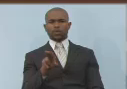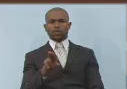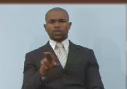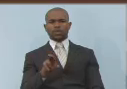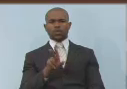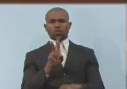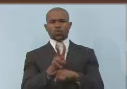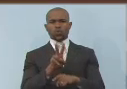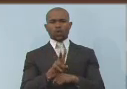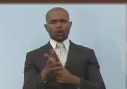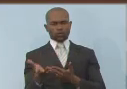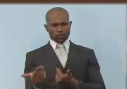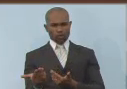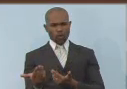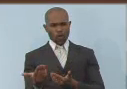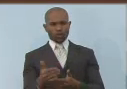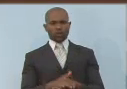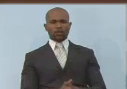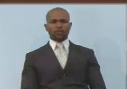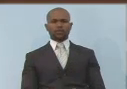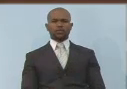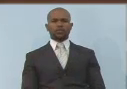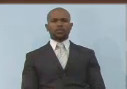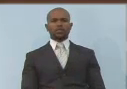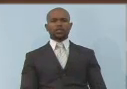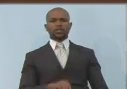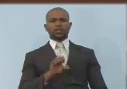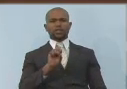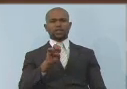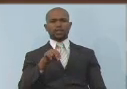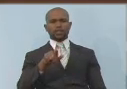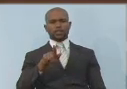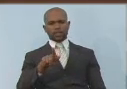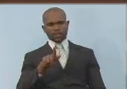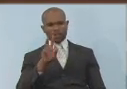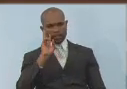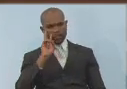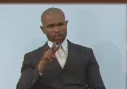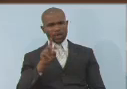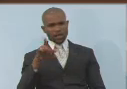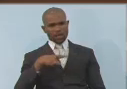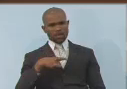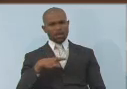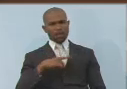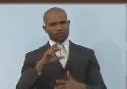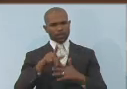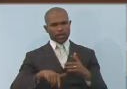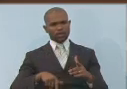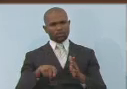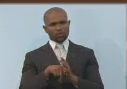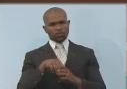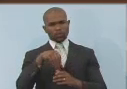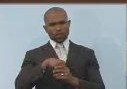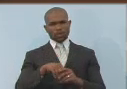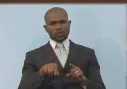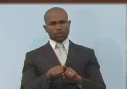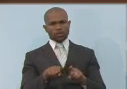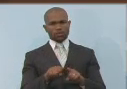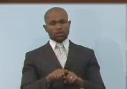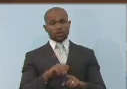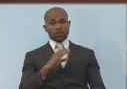cuidados com jovens, né? O SIC, precisamos ver o SIC, que tem várias repartições do SIC, o